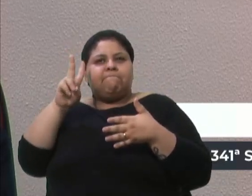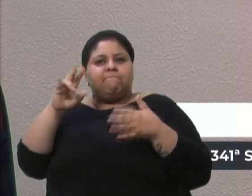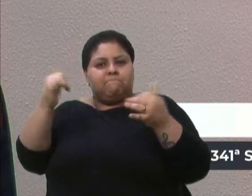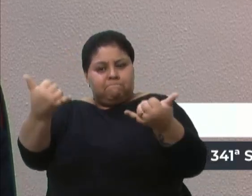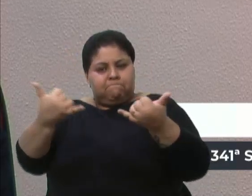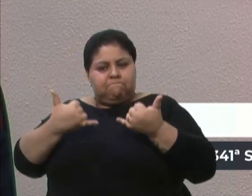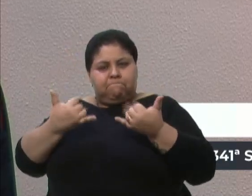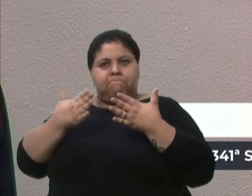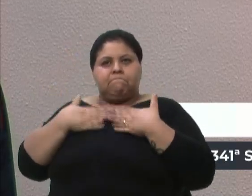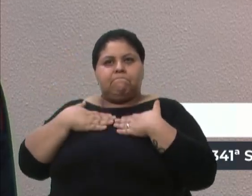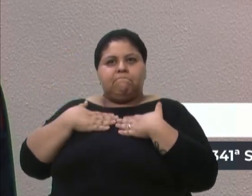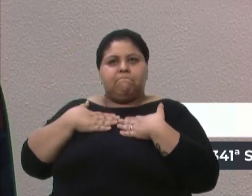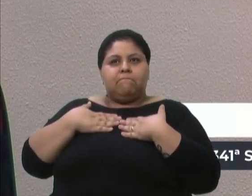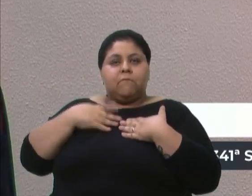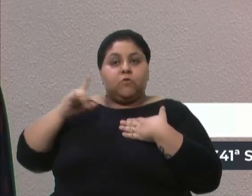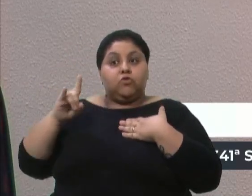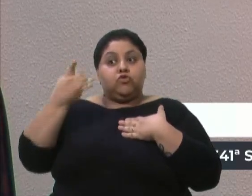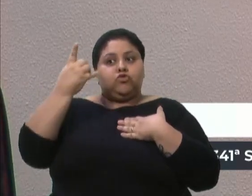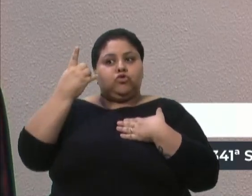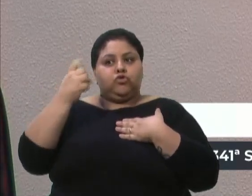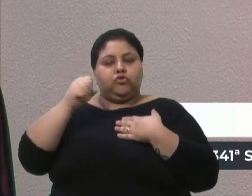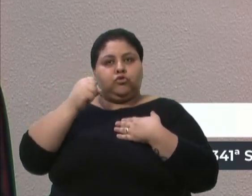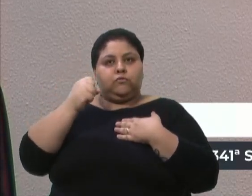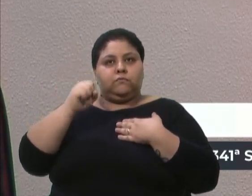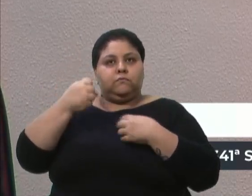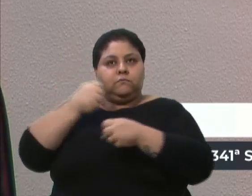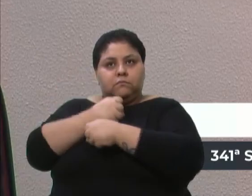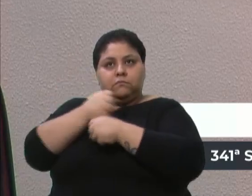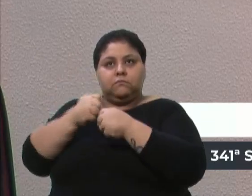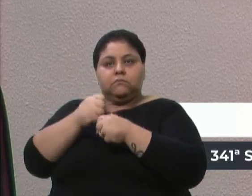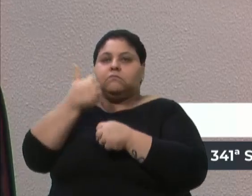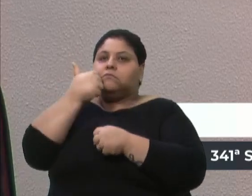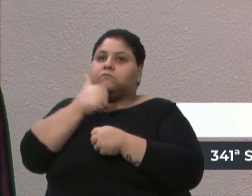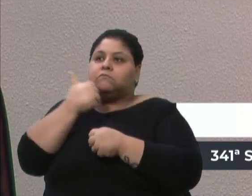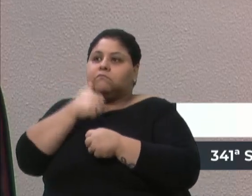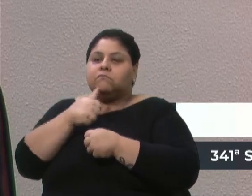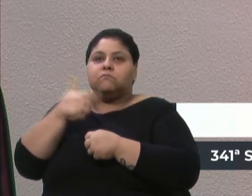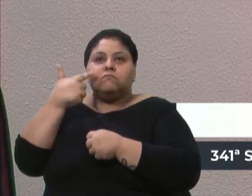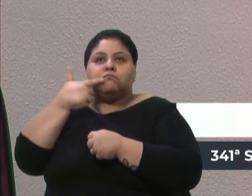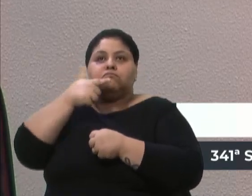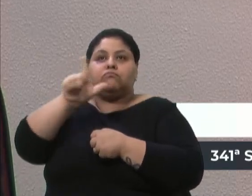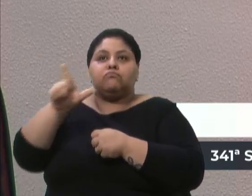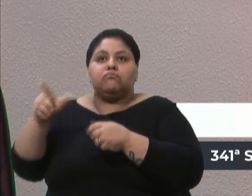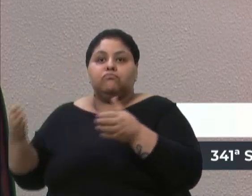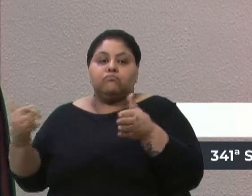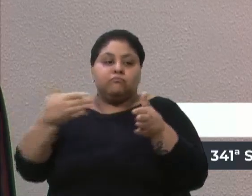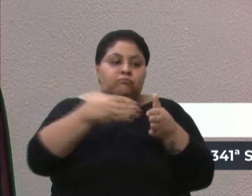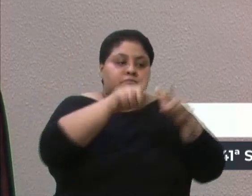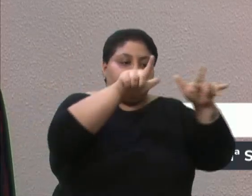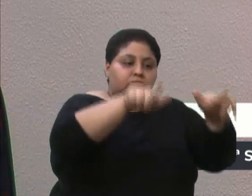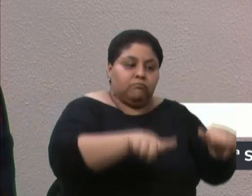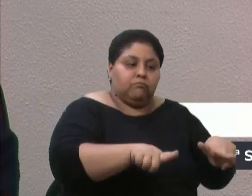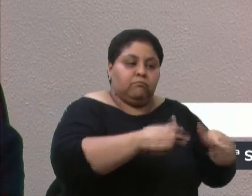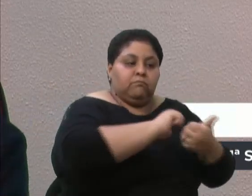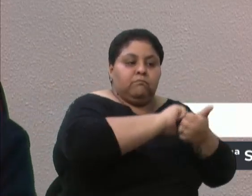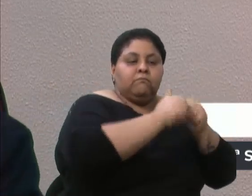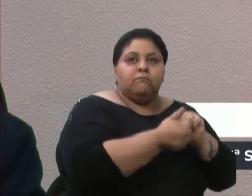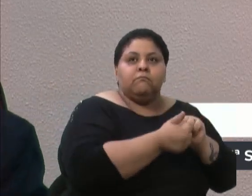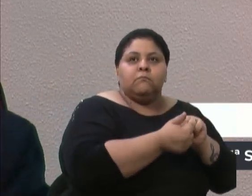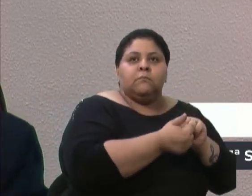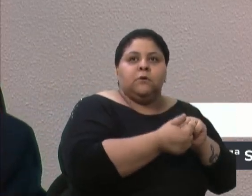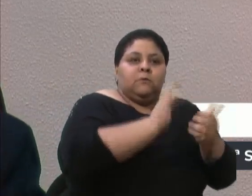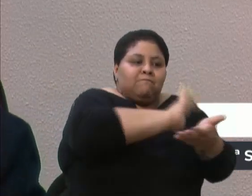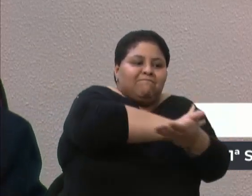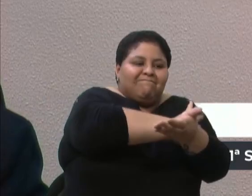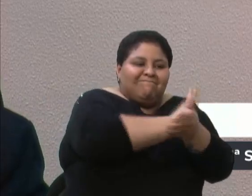tenho, nos últimos 5 anos, as mulheres estão conseguindo irem ao estádio. Então, uma discriminação absurda,